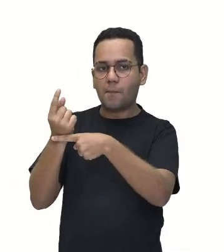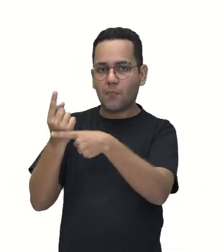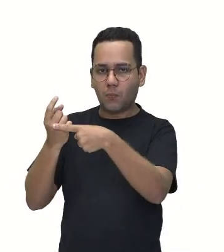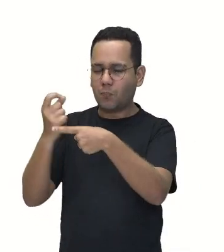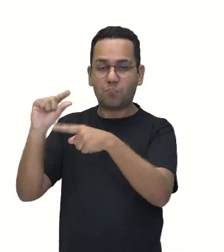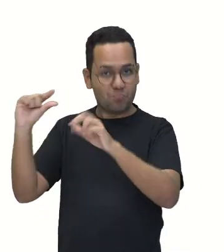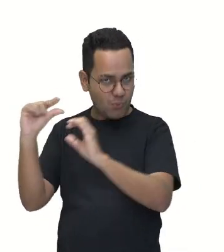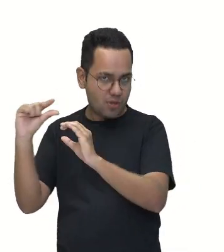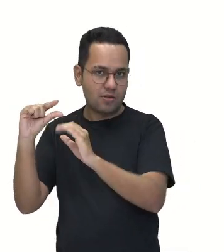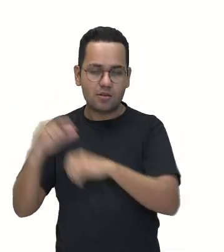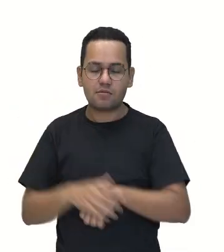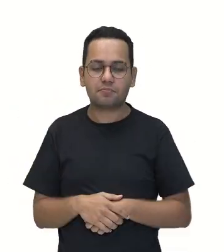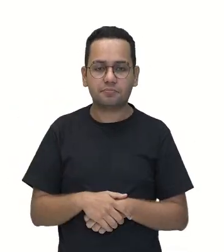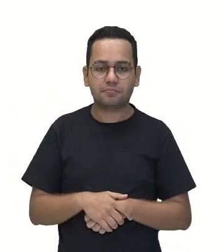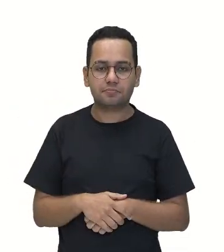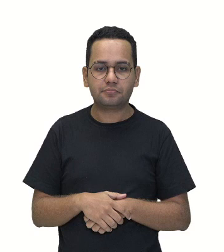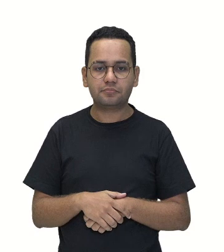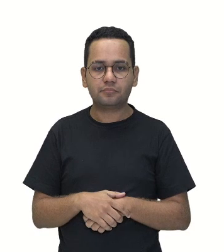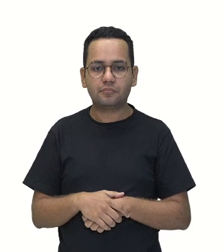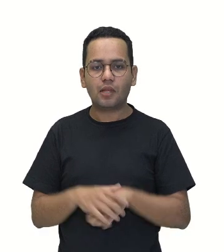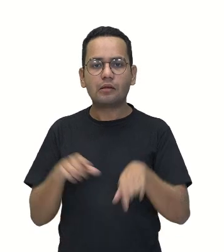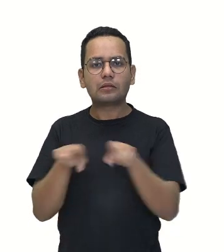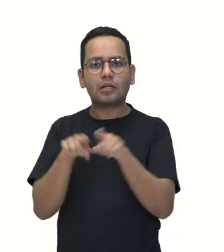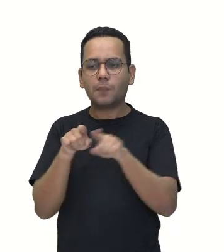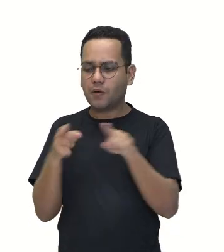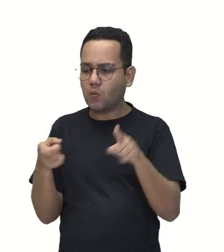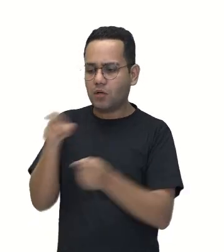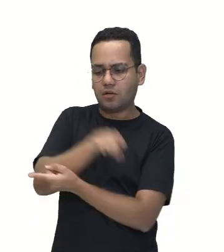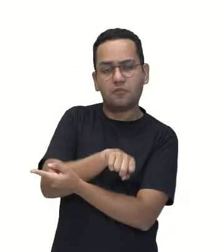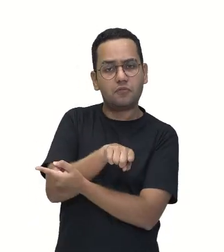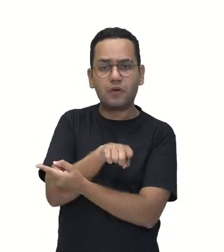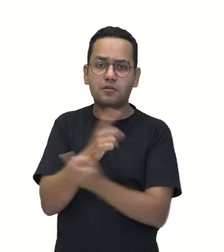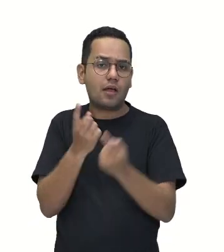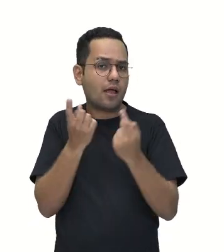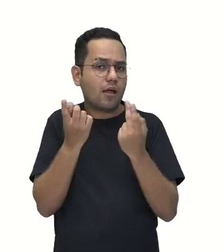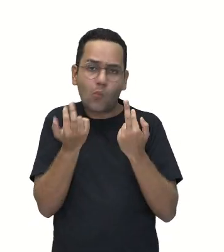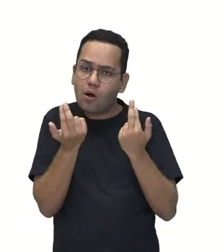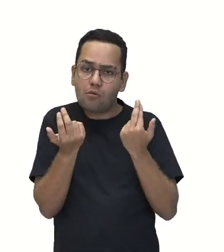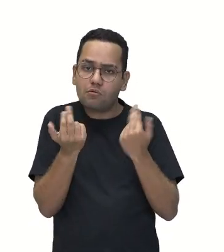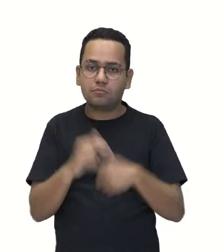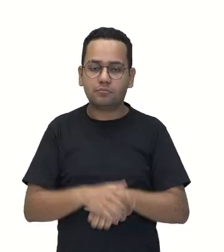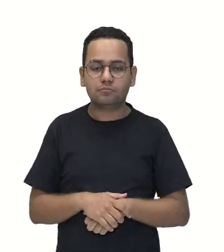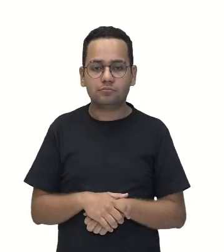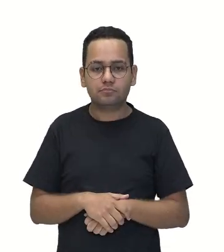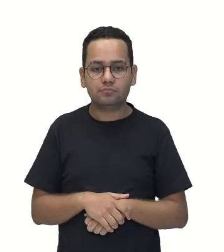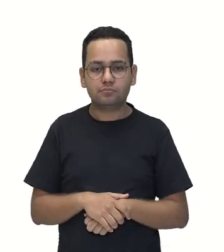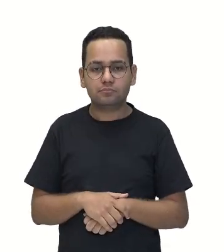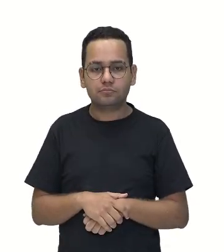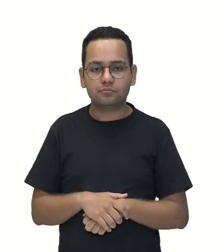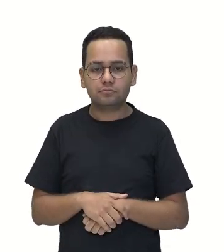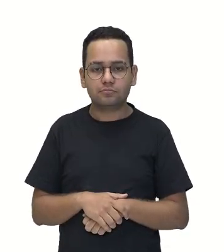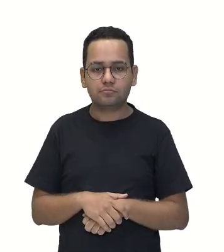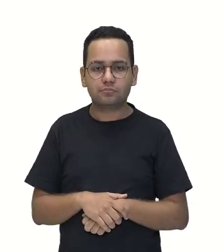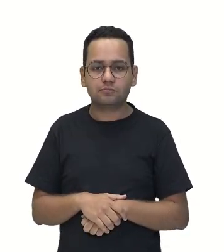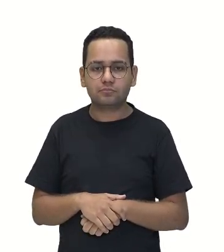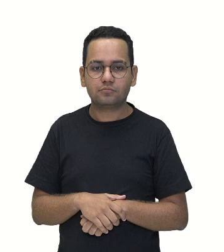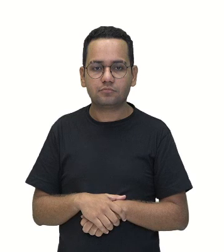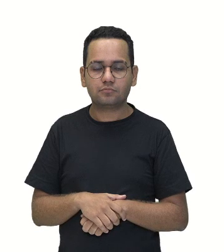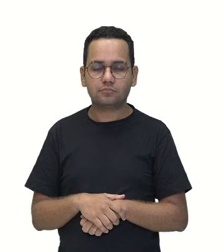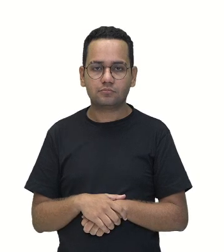o inverso também é verdadeiro tá você pode pegar uma potenciação que é o que nós temos aqui e transformar numa